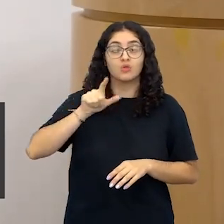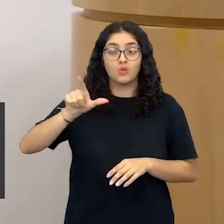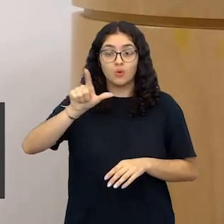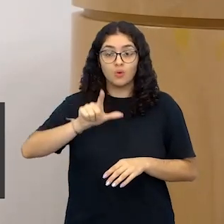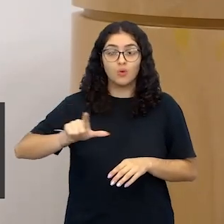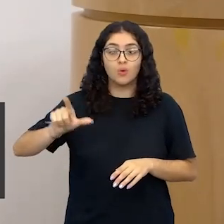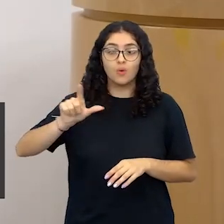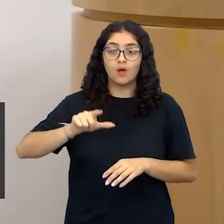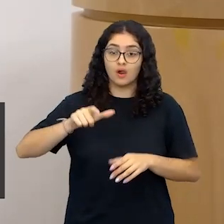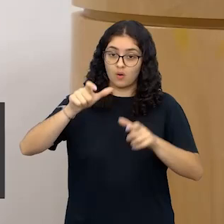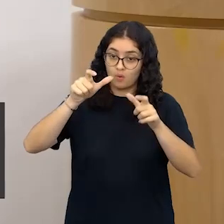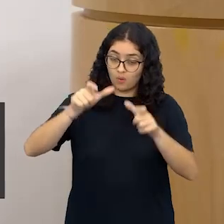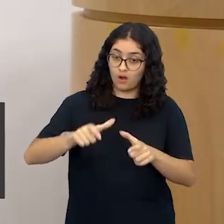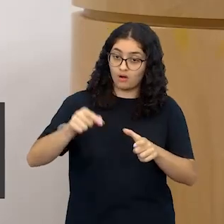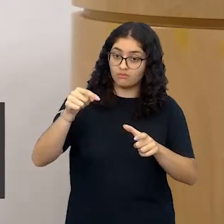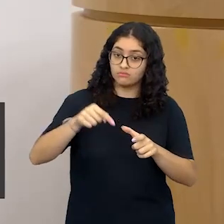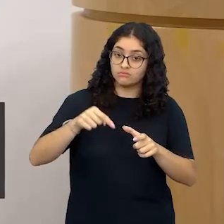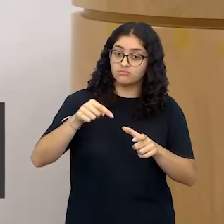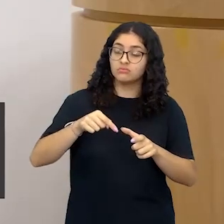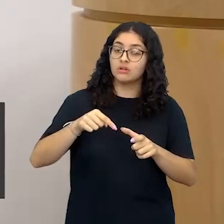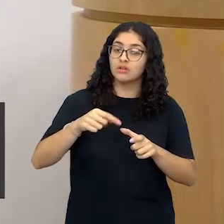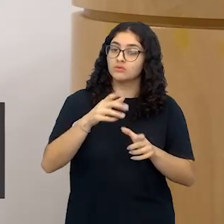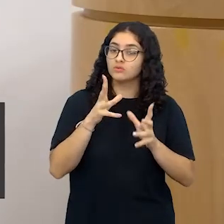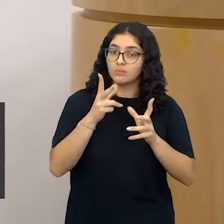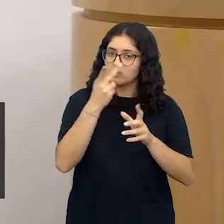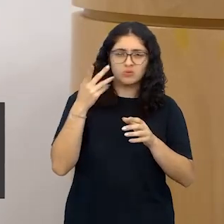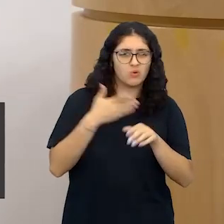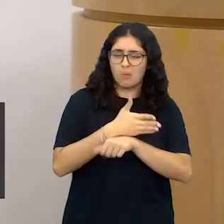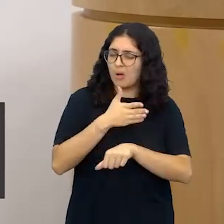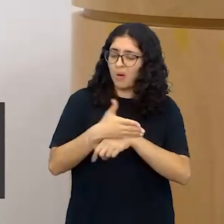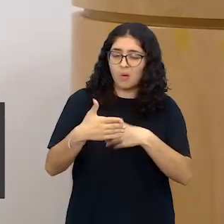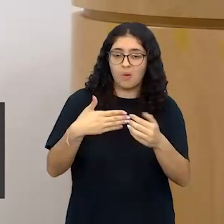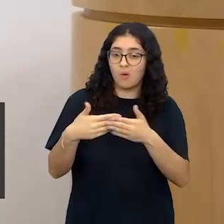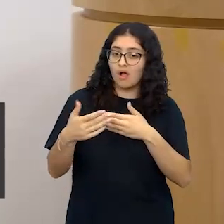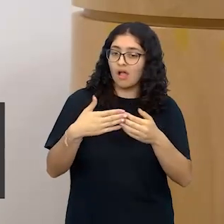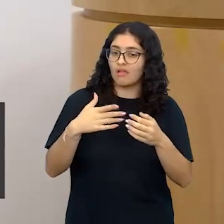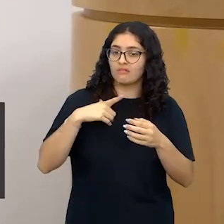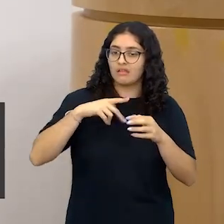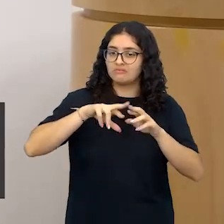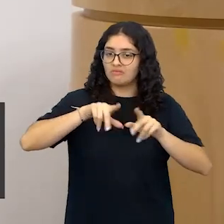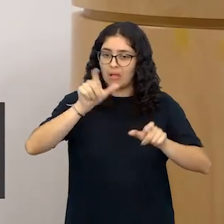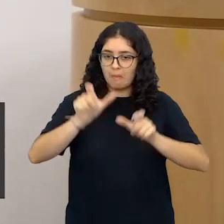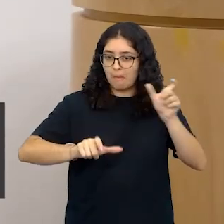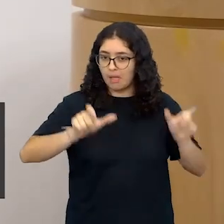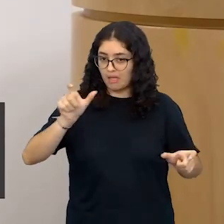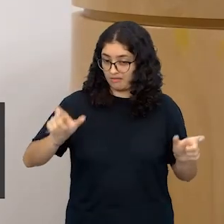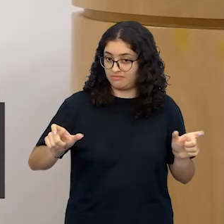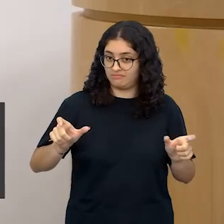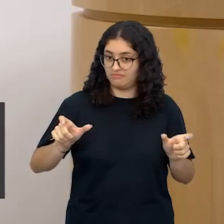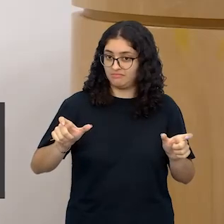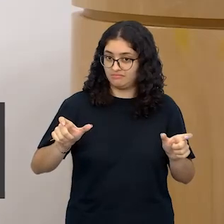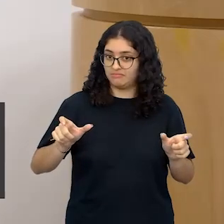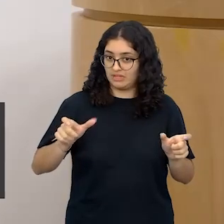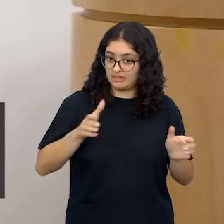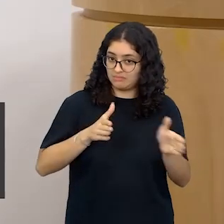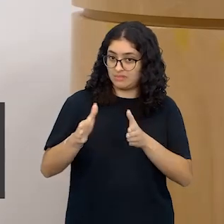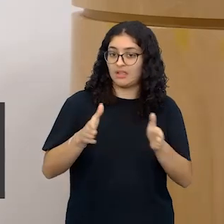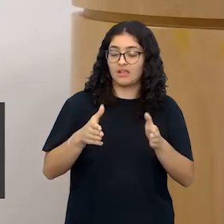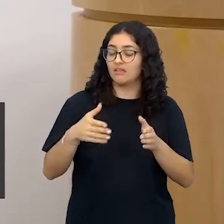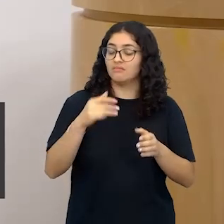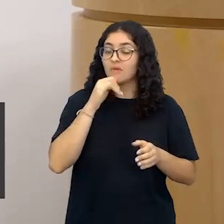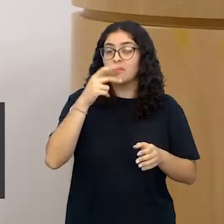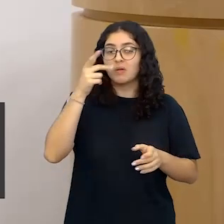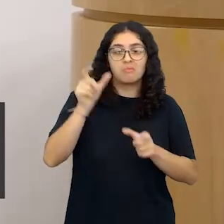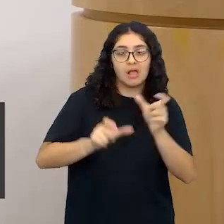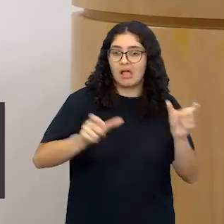local ele tem que ser acessível a todos, independente das condições desse público, é